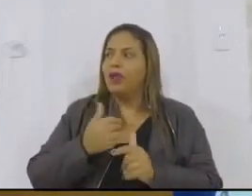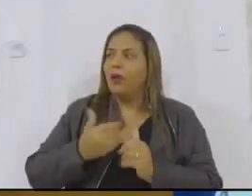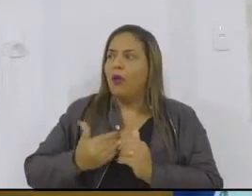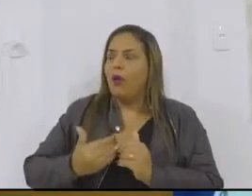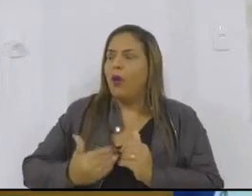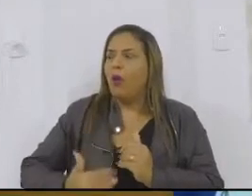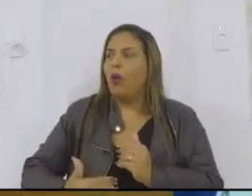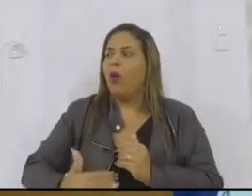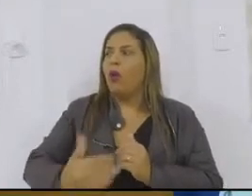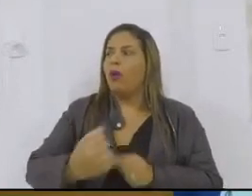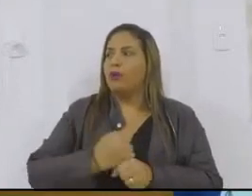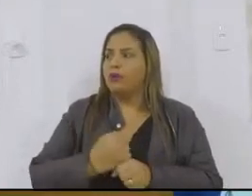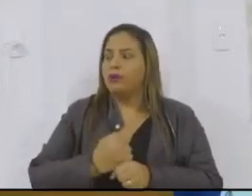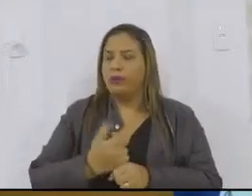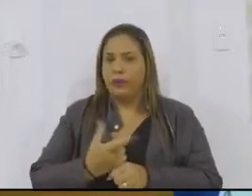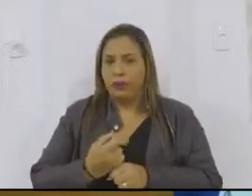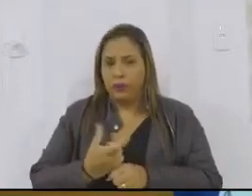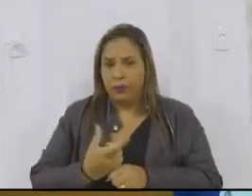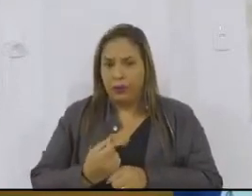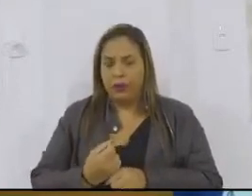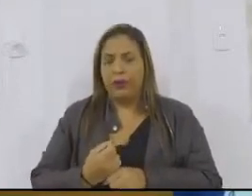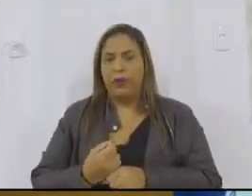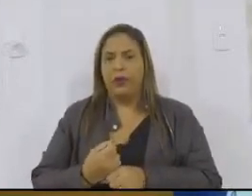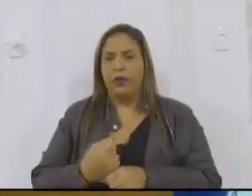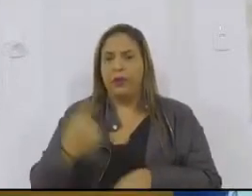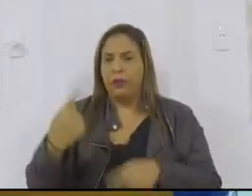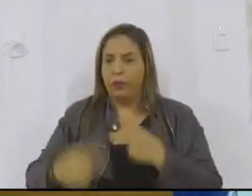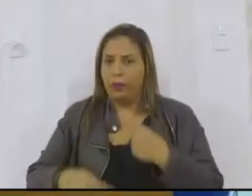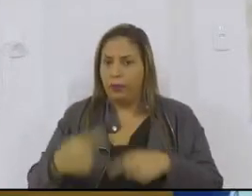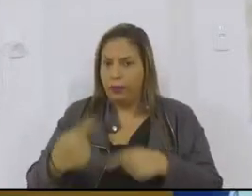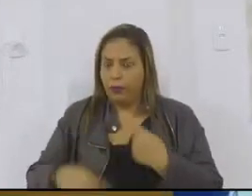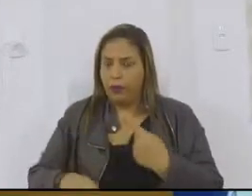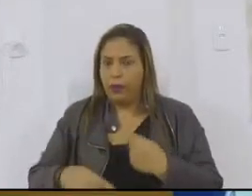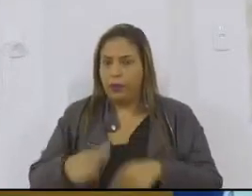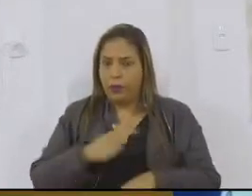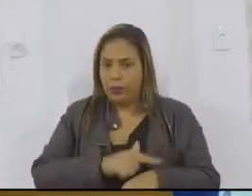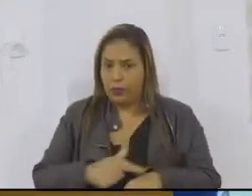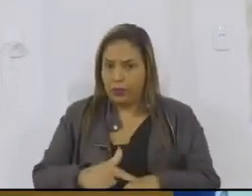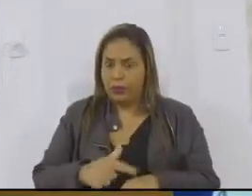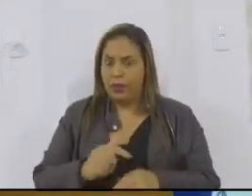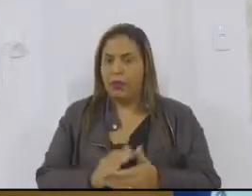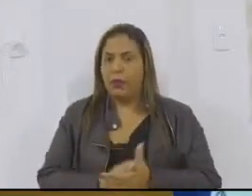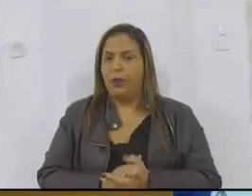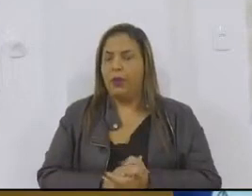2020, de políticas públicas na educação,